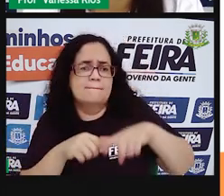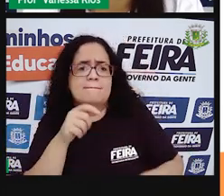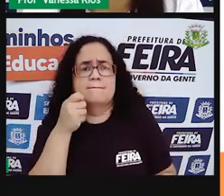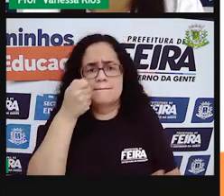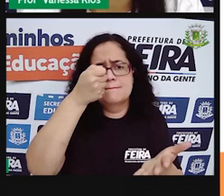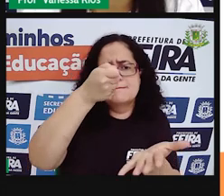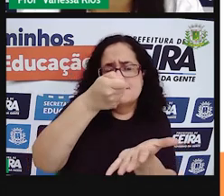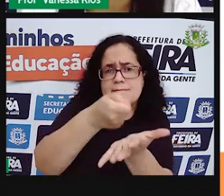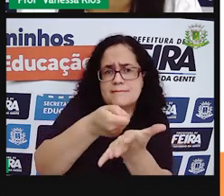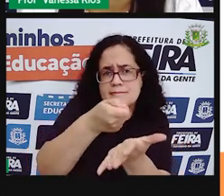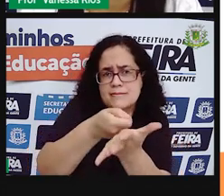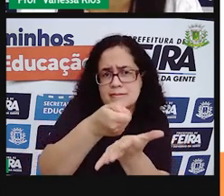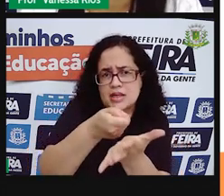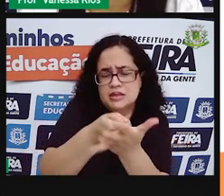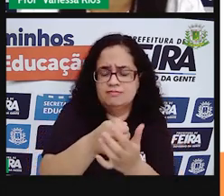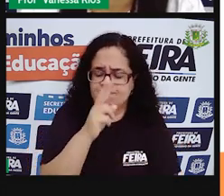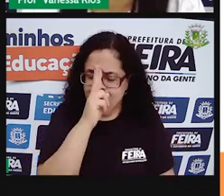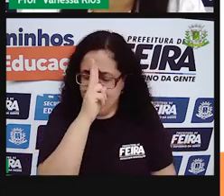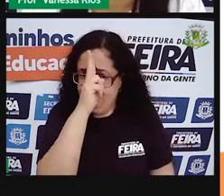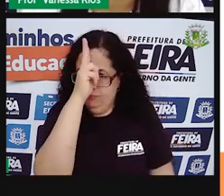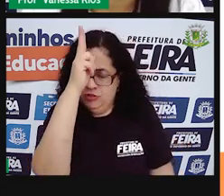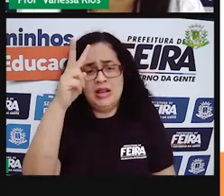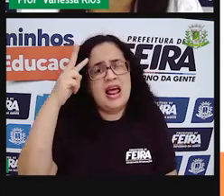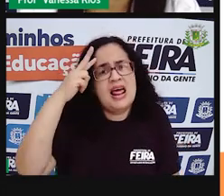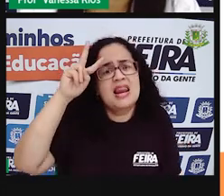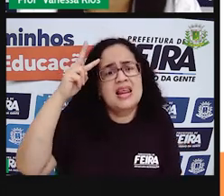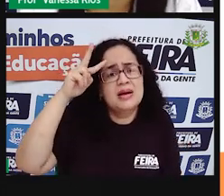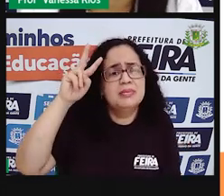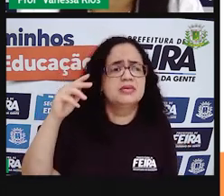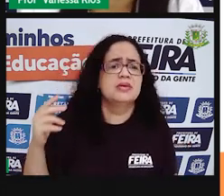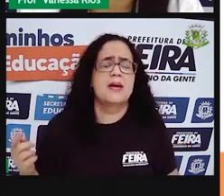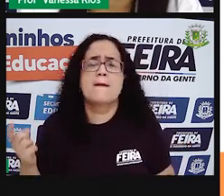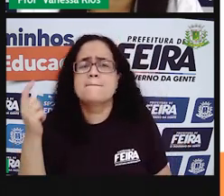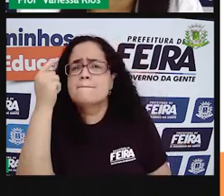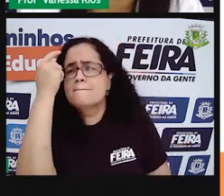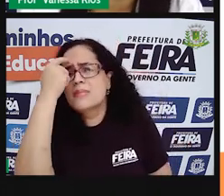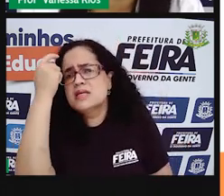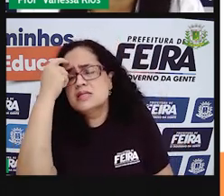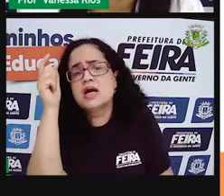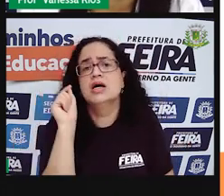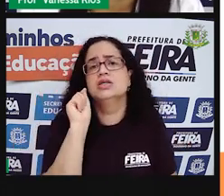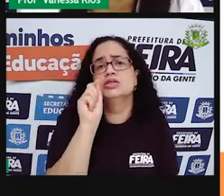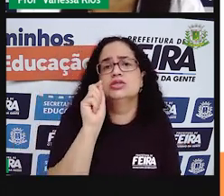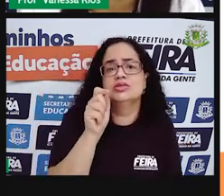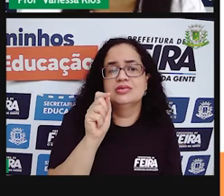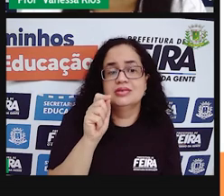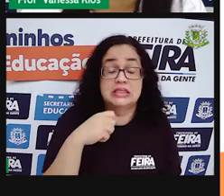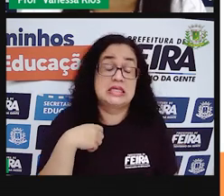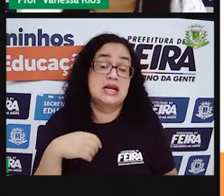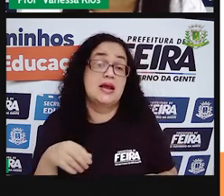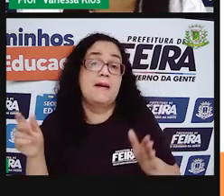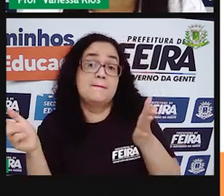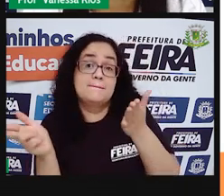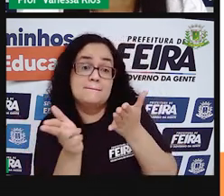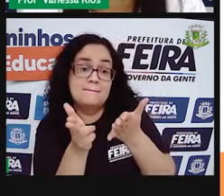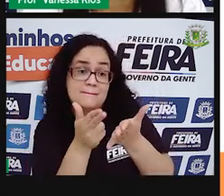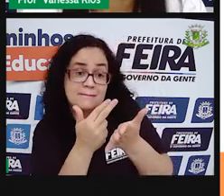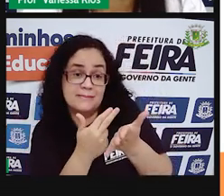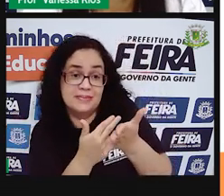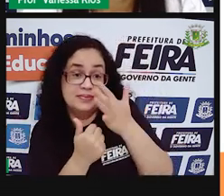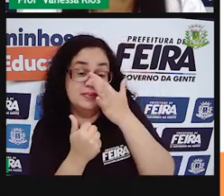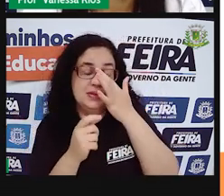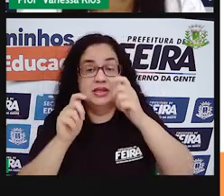palavra resistente, o que é que você lembra? O que é que você pensa? Então, a imagem aí dessa corrente